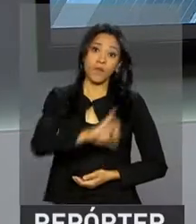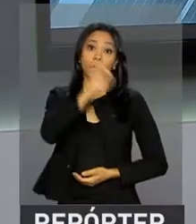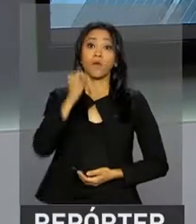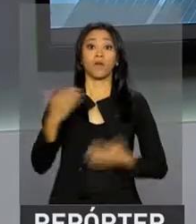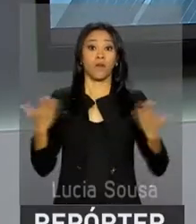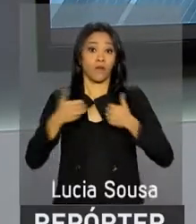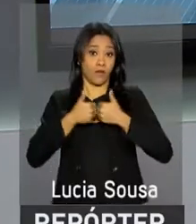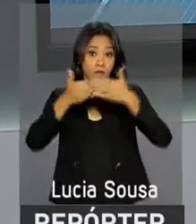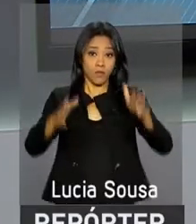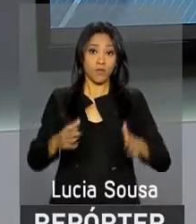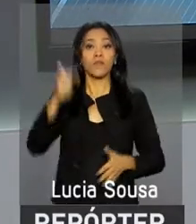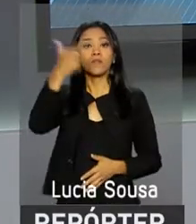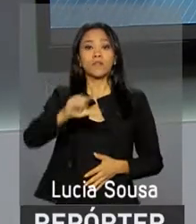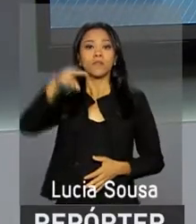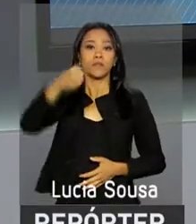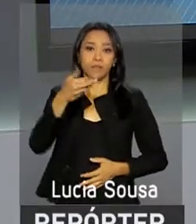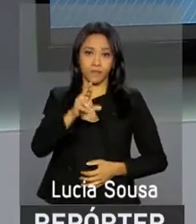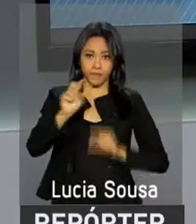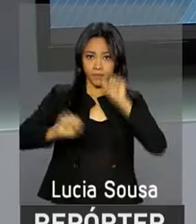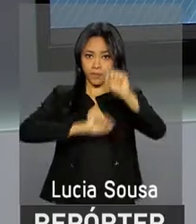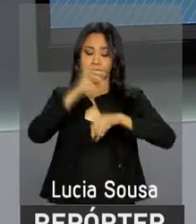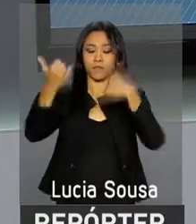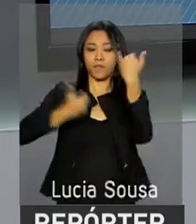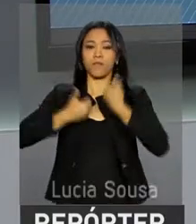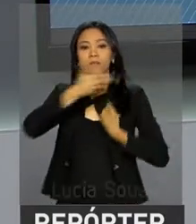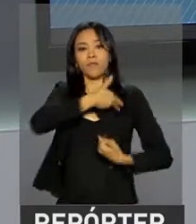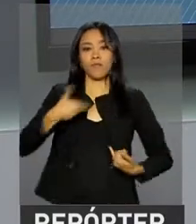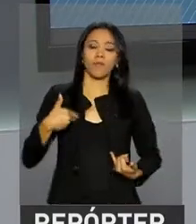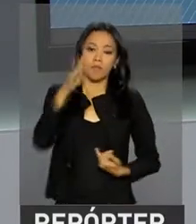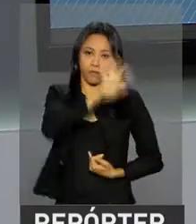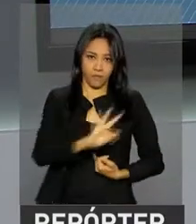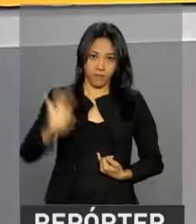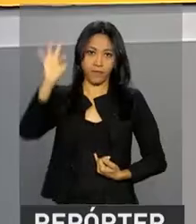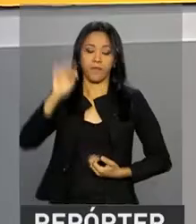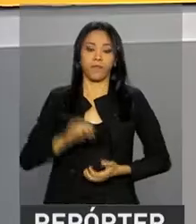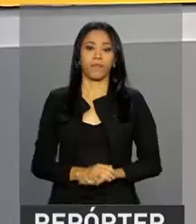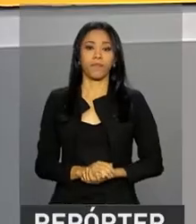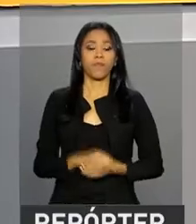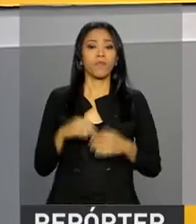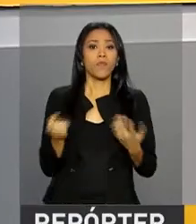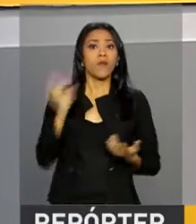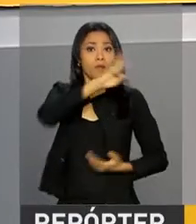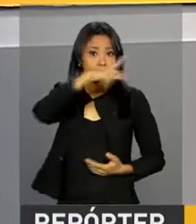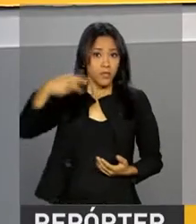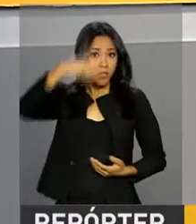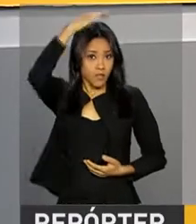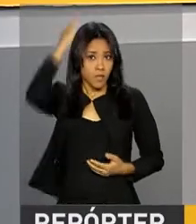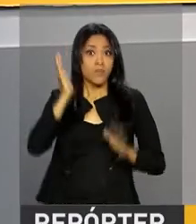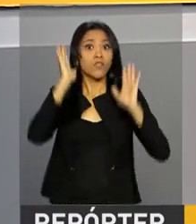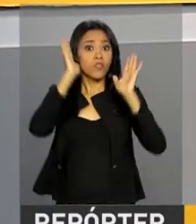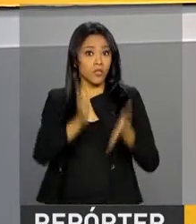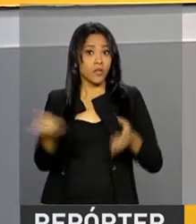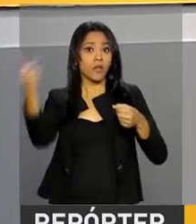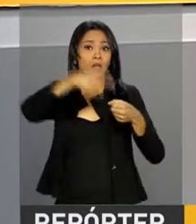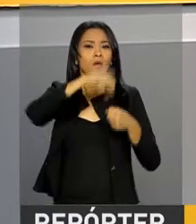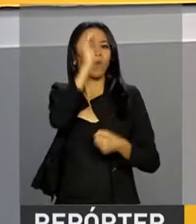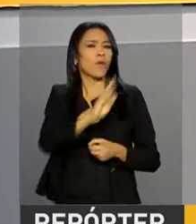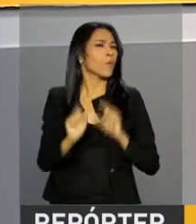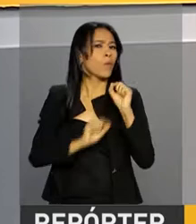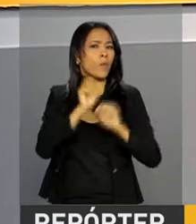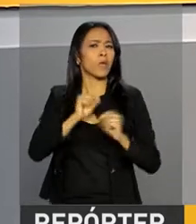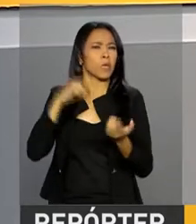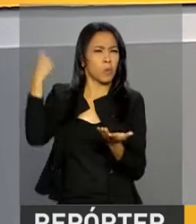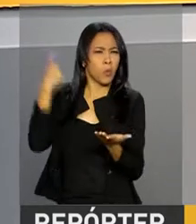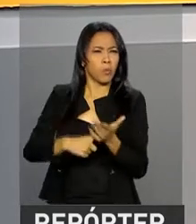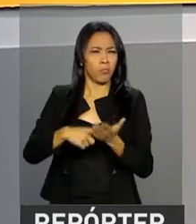Olá, começa agora mais um Repórter NBR com as notícias do governo federal. O presidente Michel Temer já está de volta ao Brasil depois de cumprir